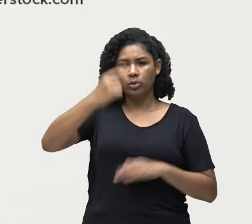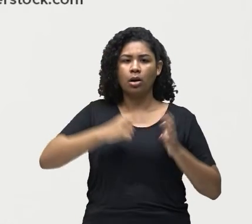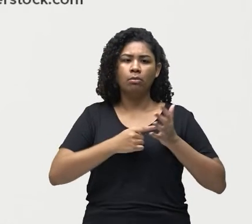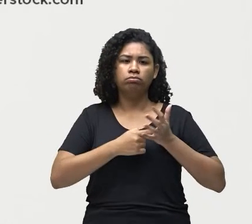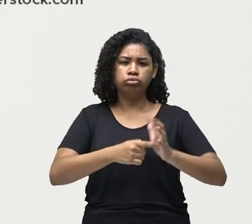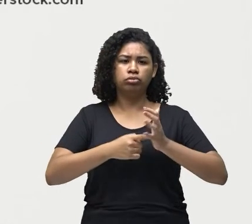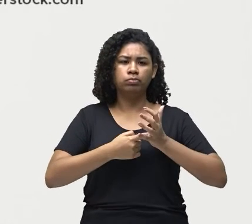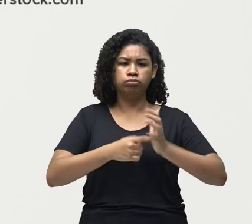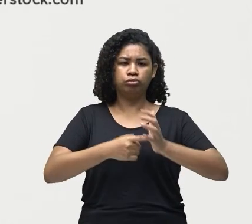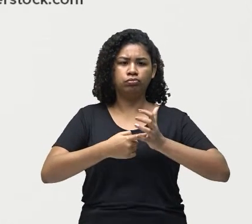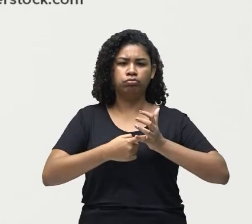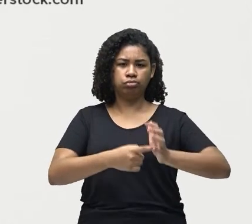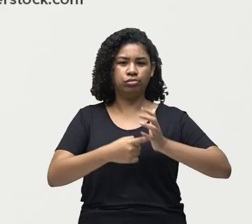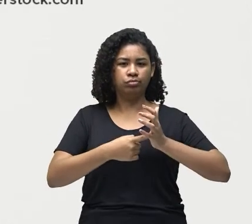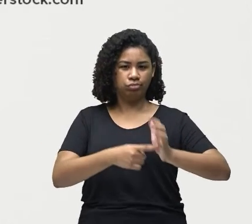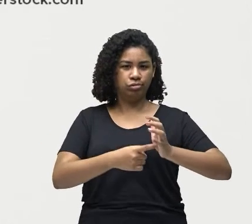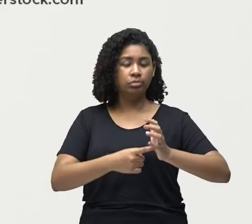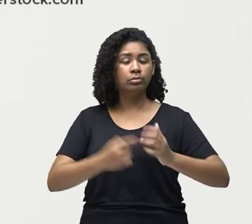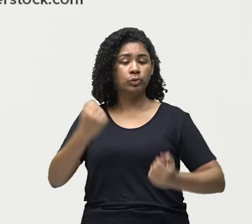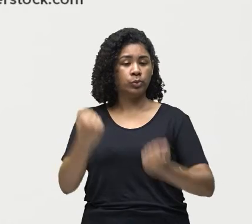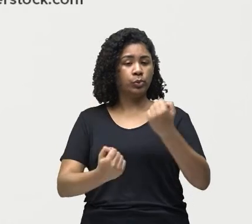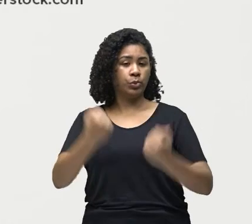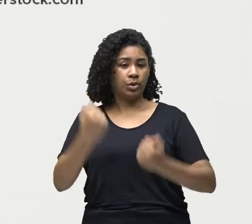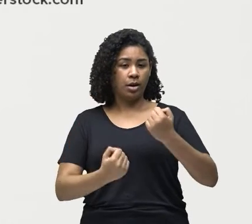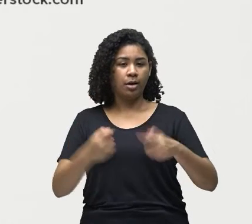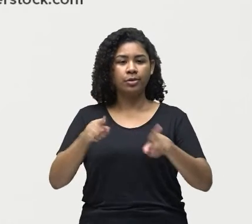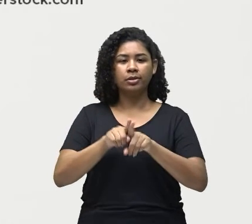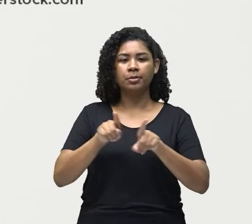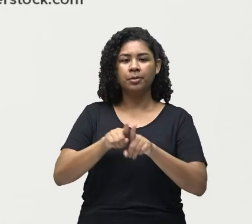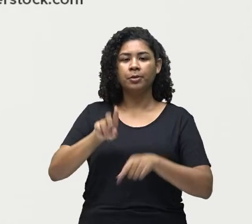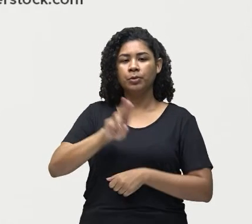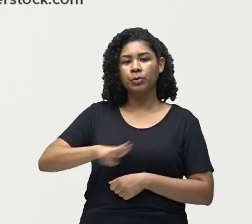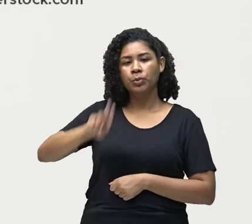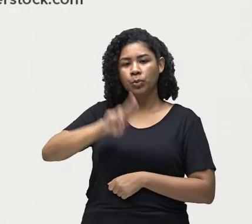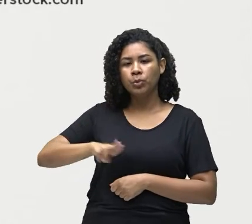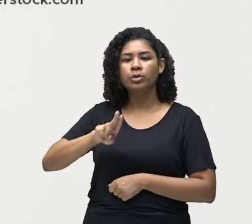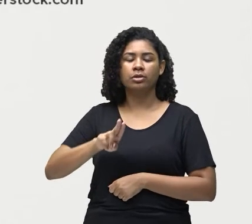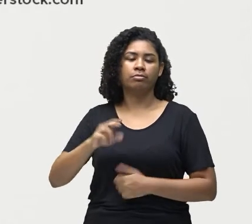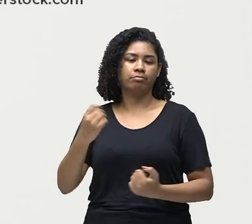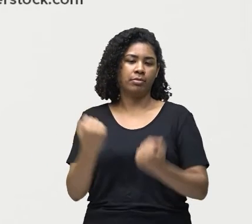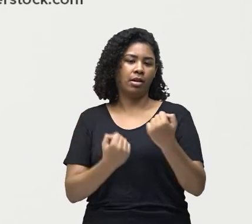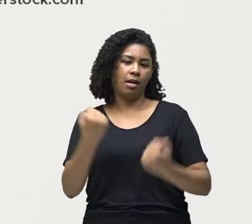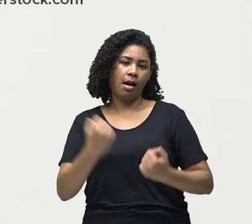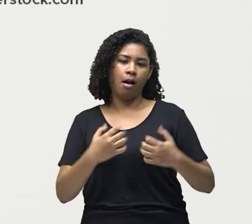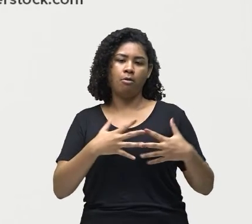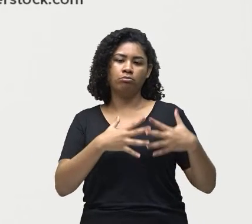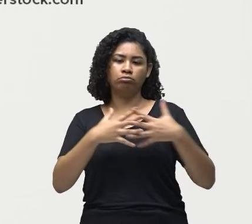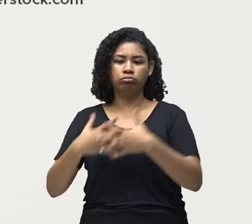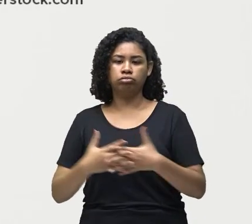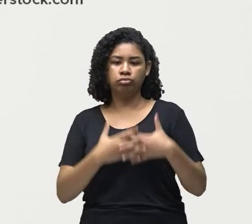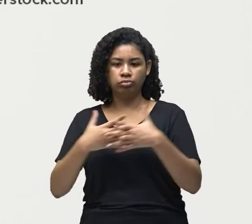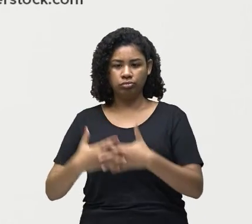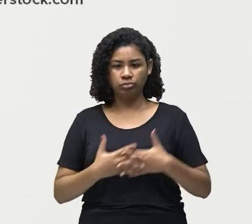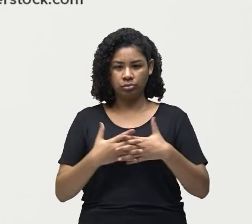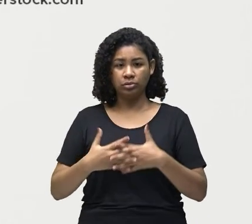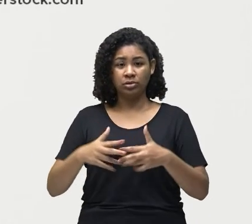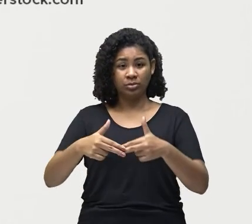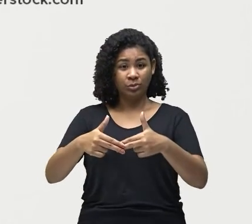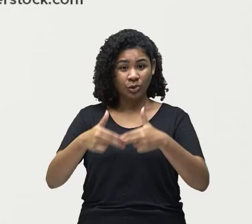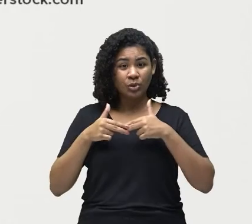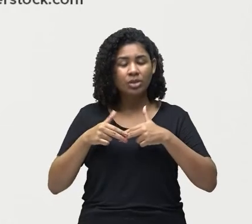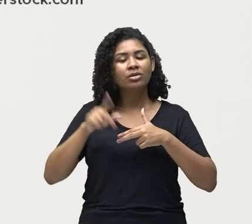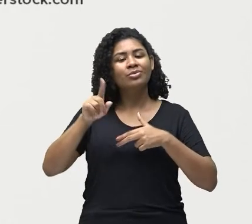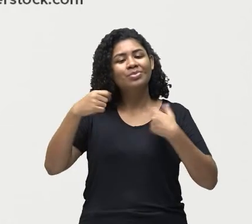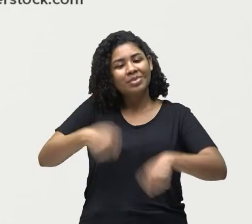combustão interna e seu uso em automóveis e caminhões aumentou muito a procura